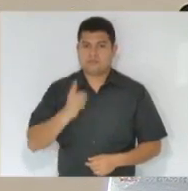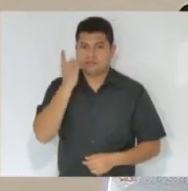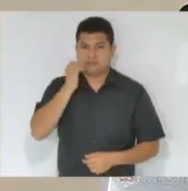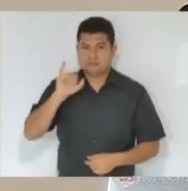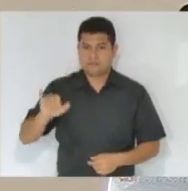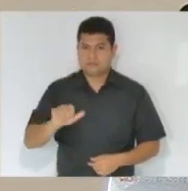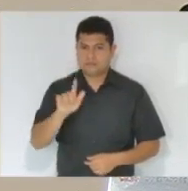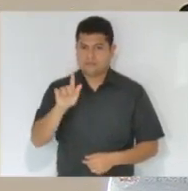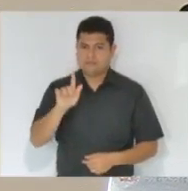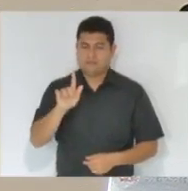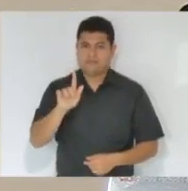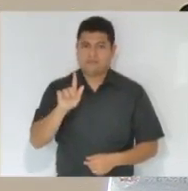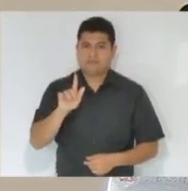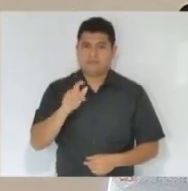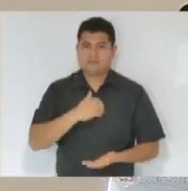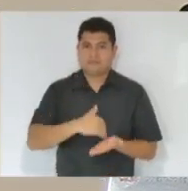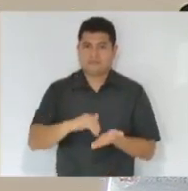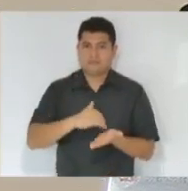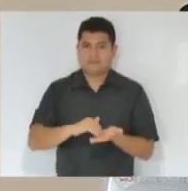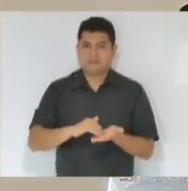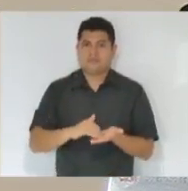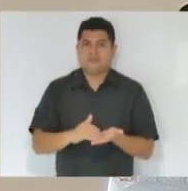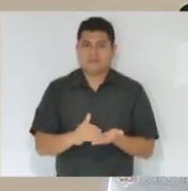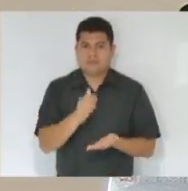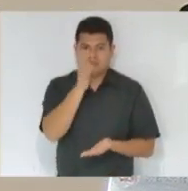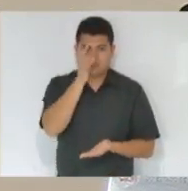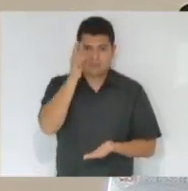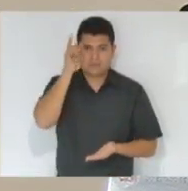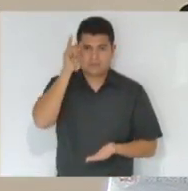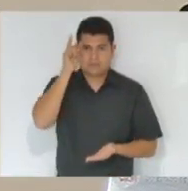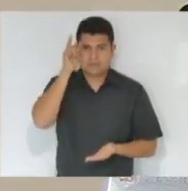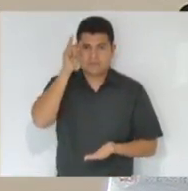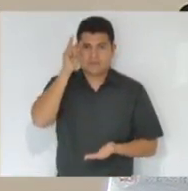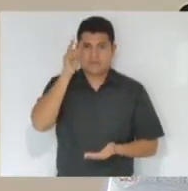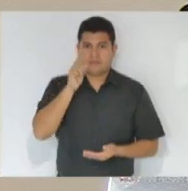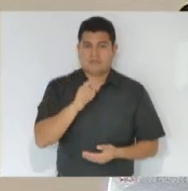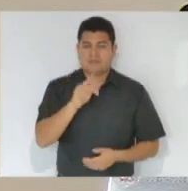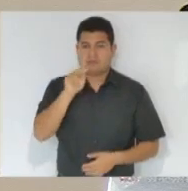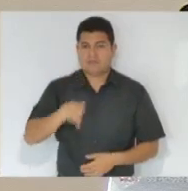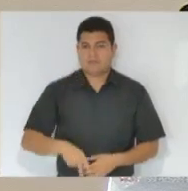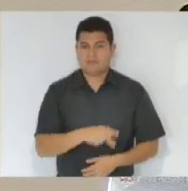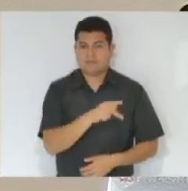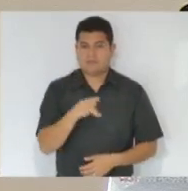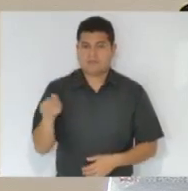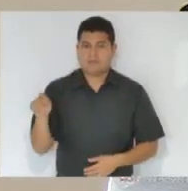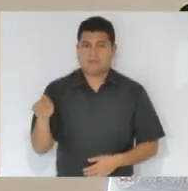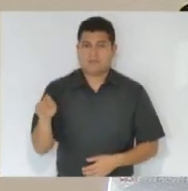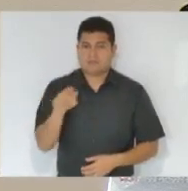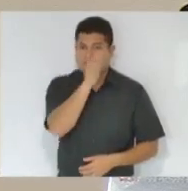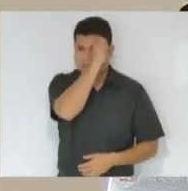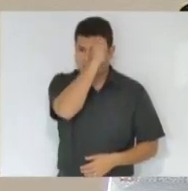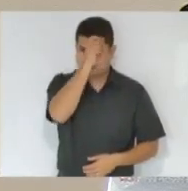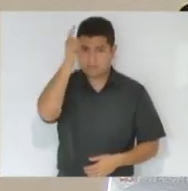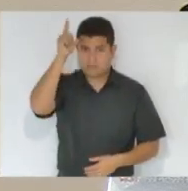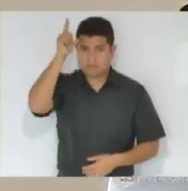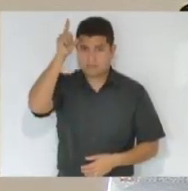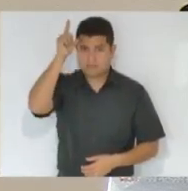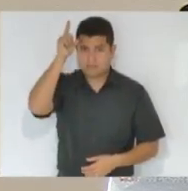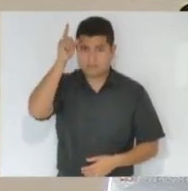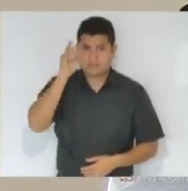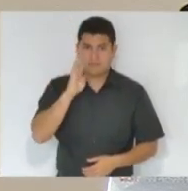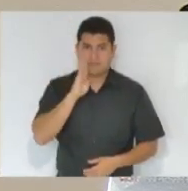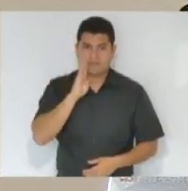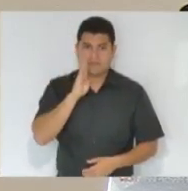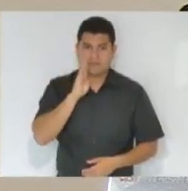Júlio Garcia. Secretarias, deputados Laércio Schuster, Padre Pedro Baldissera, Altair Silva e